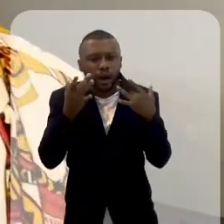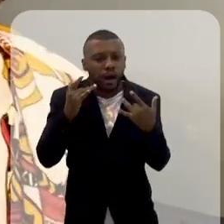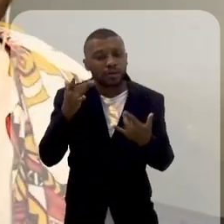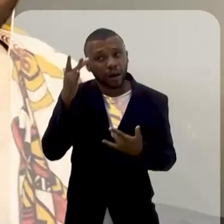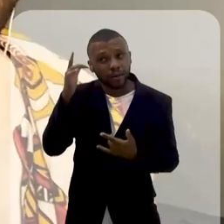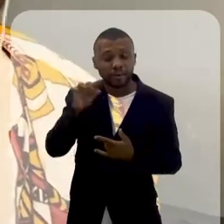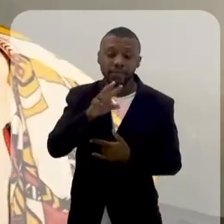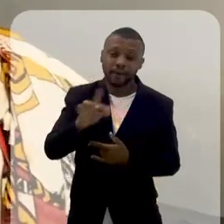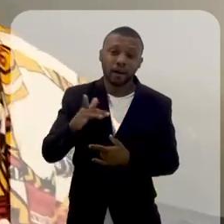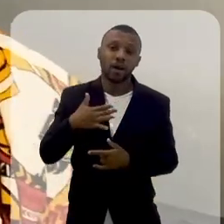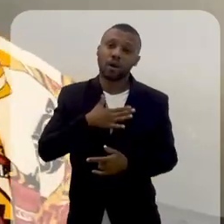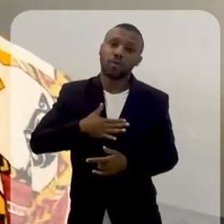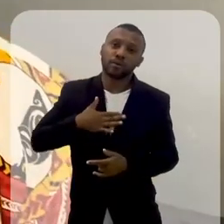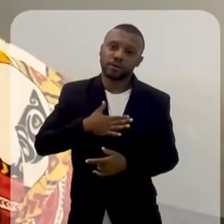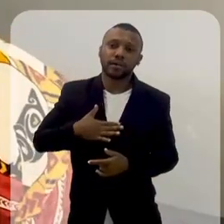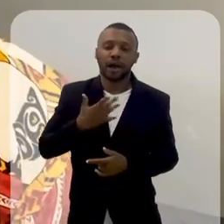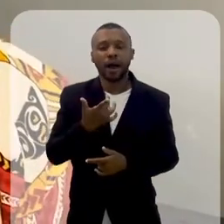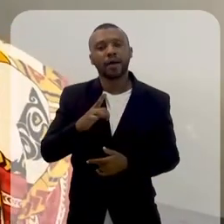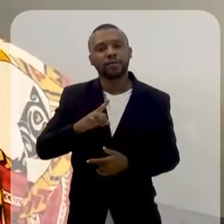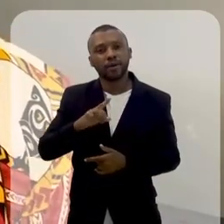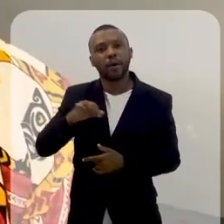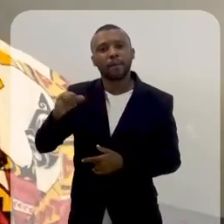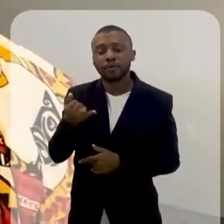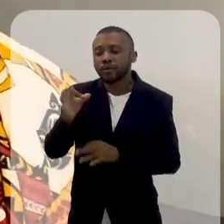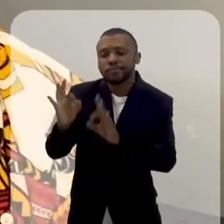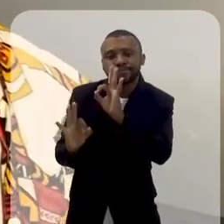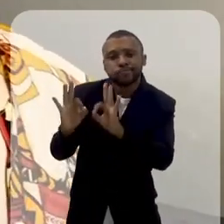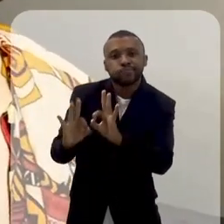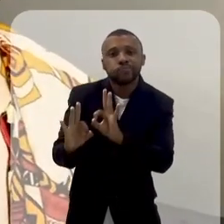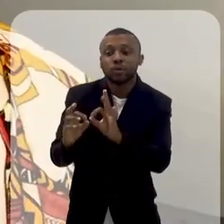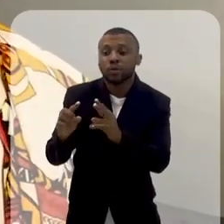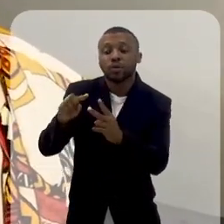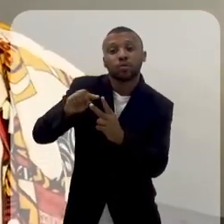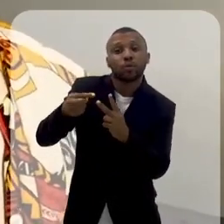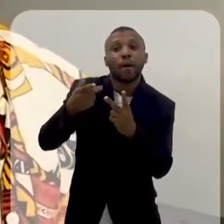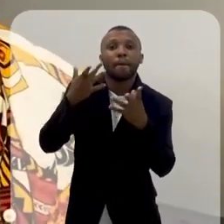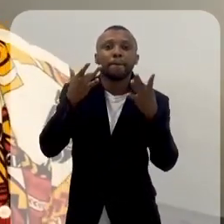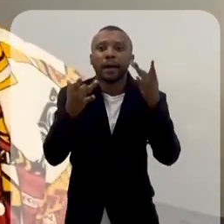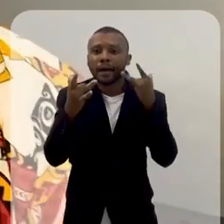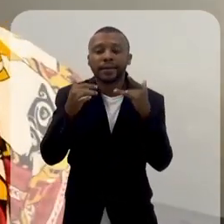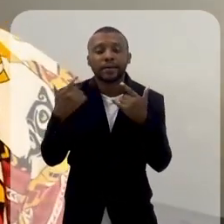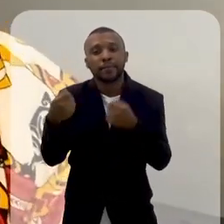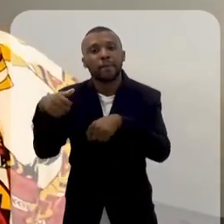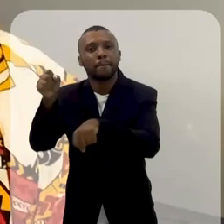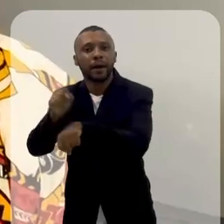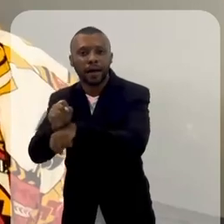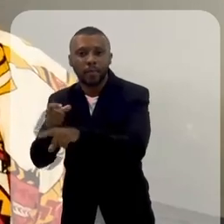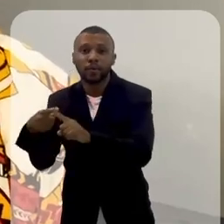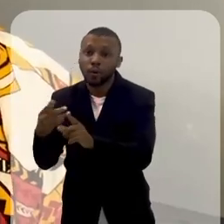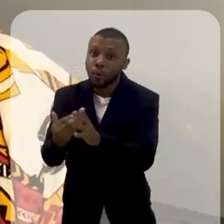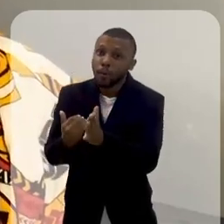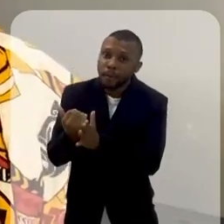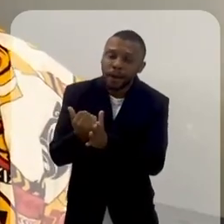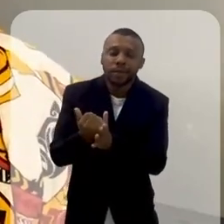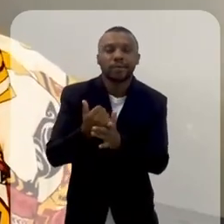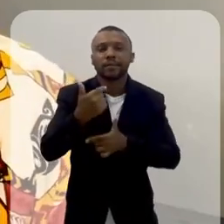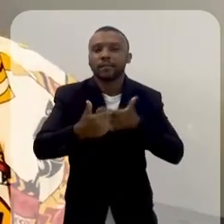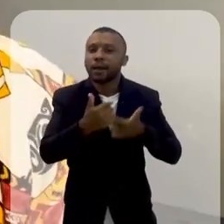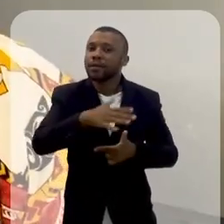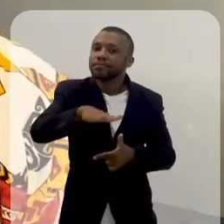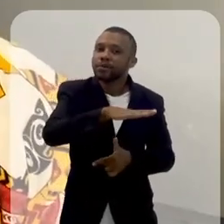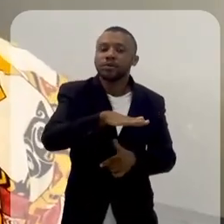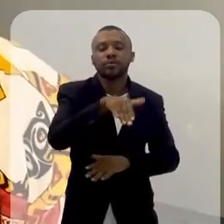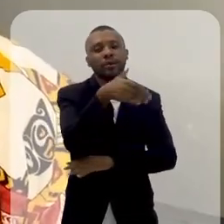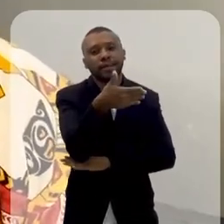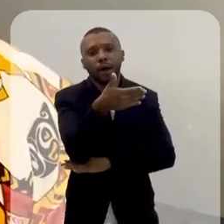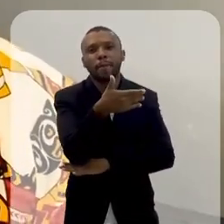fala: olha, entra no teatro, acho que você vai gostar e tal. Aí eu faço duas peças e eu tenho que parar, porque eu começo a trabalhar numa rede de hotelaria para